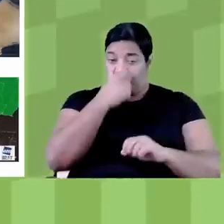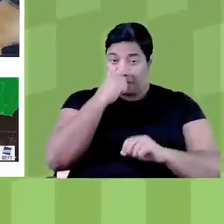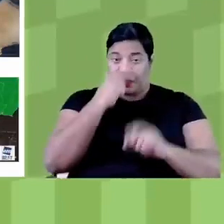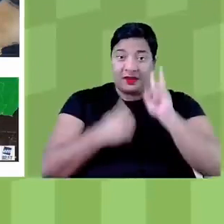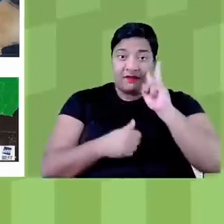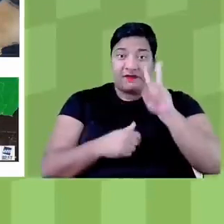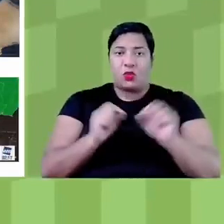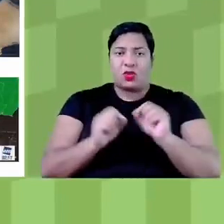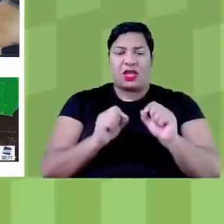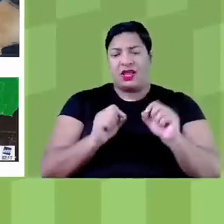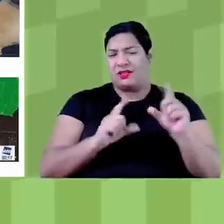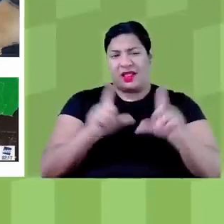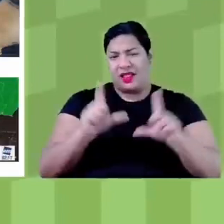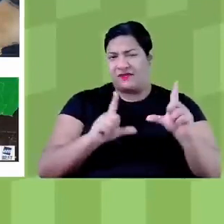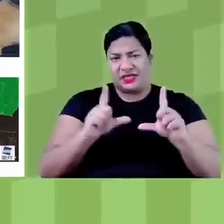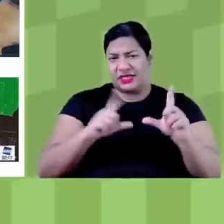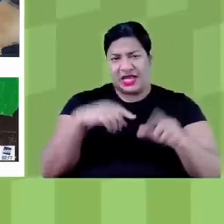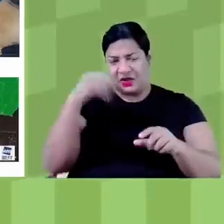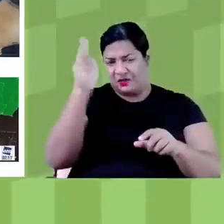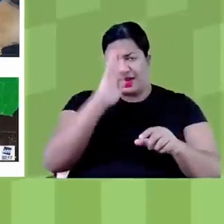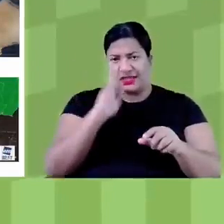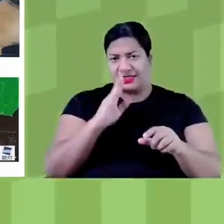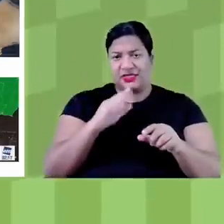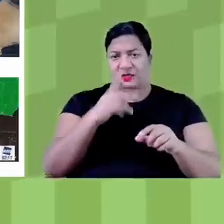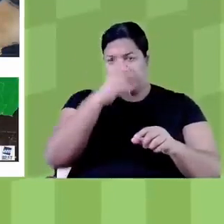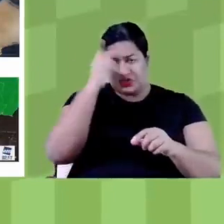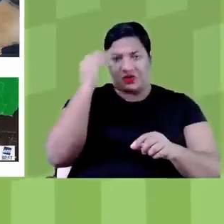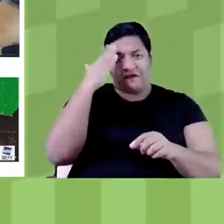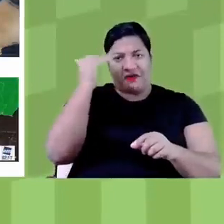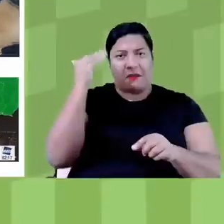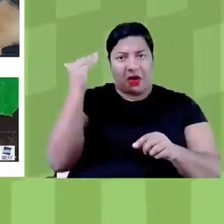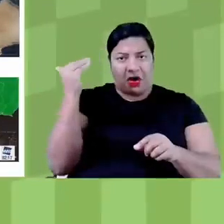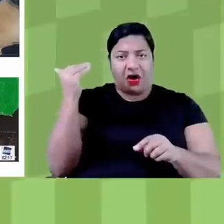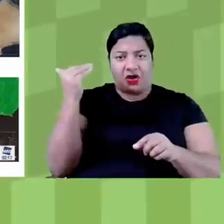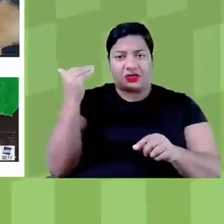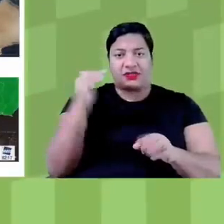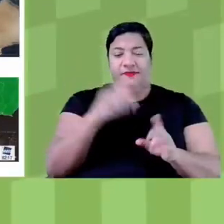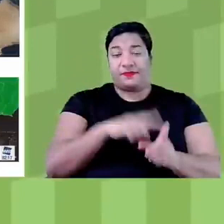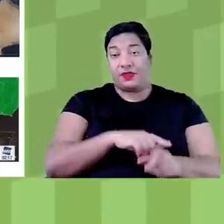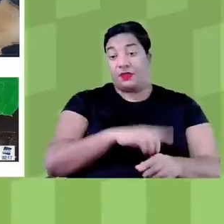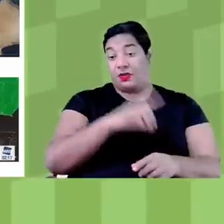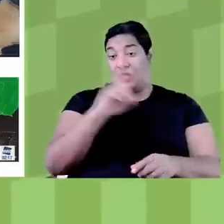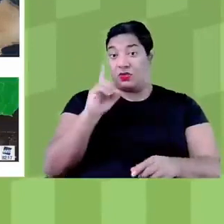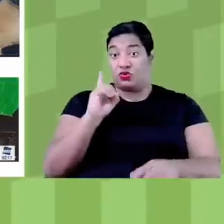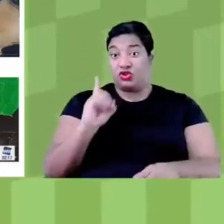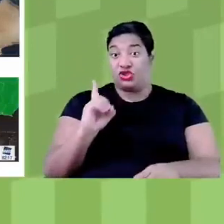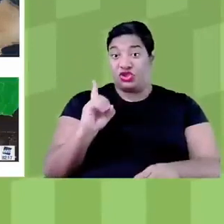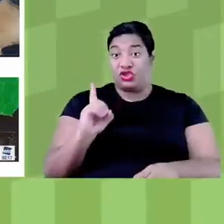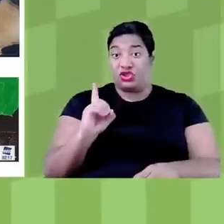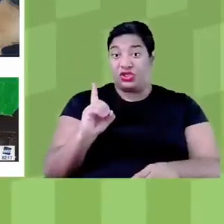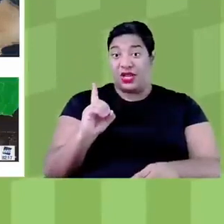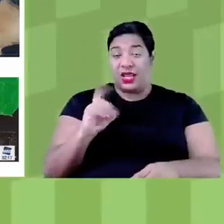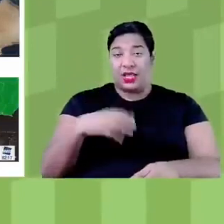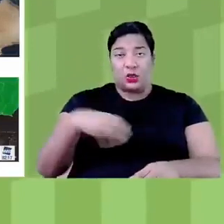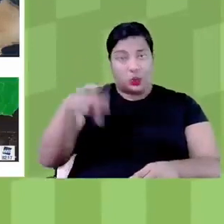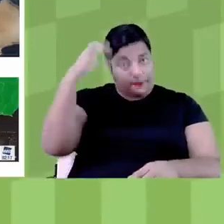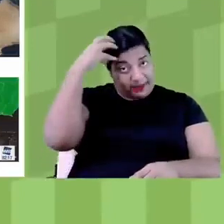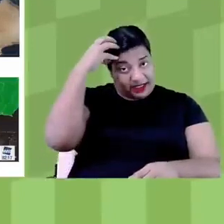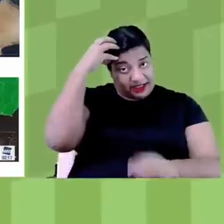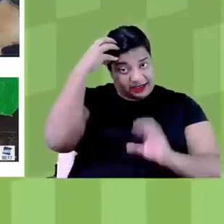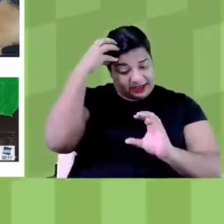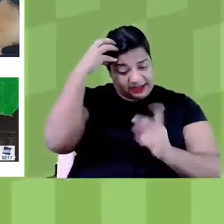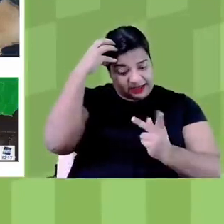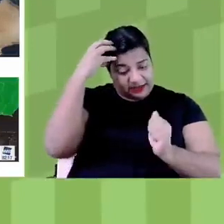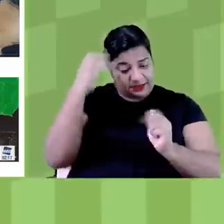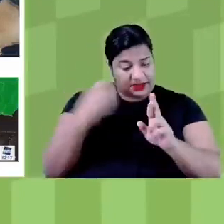canais brasileiros de televisão, pessoas conhecidas nossas. Do lado direito, nós temos o Príncipe Charles, naquela época